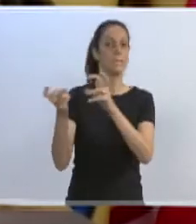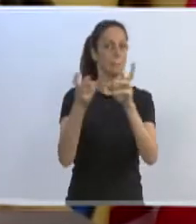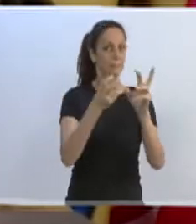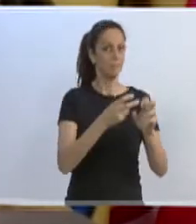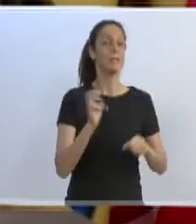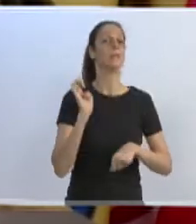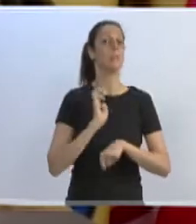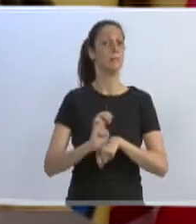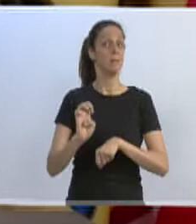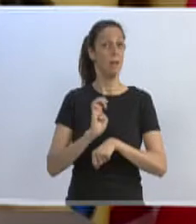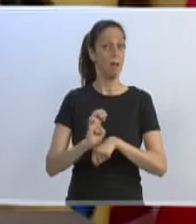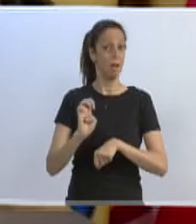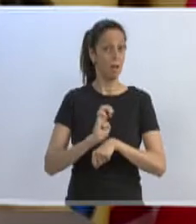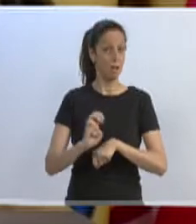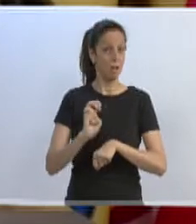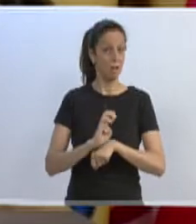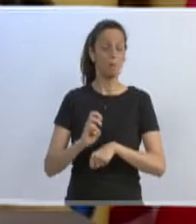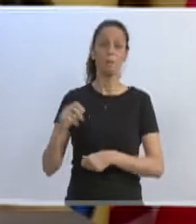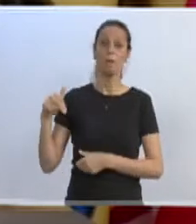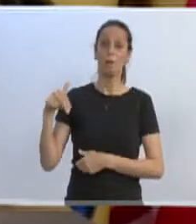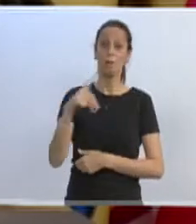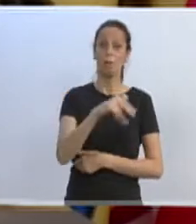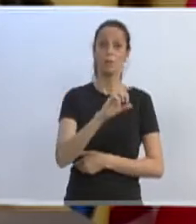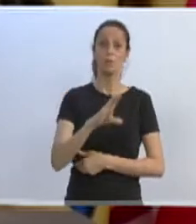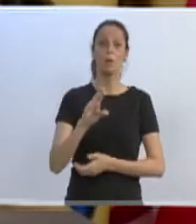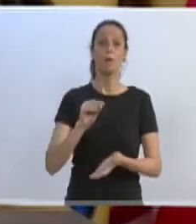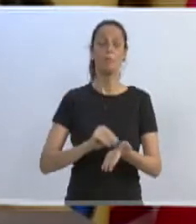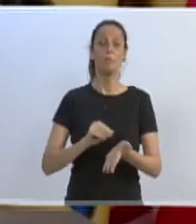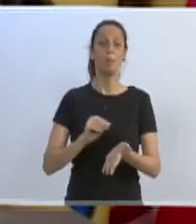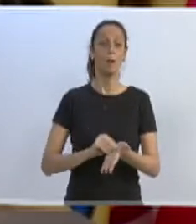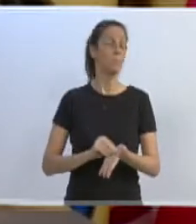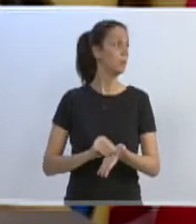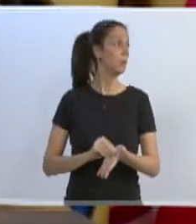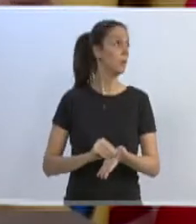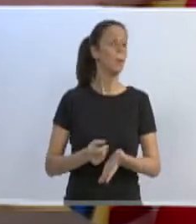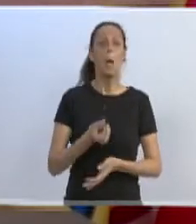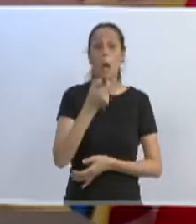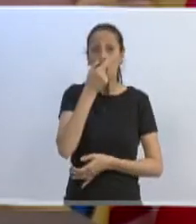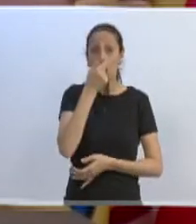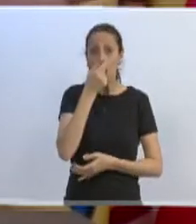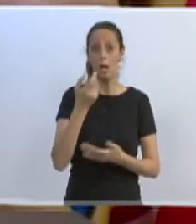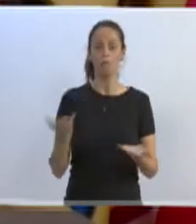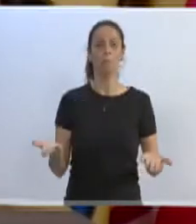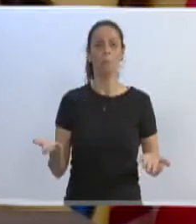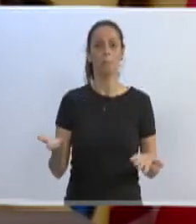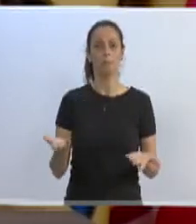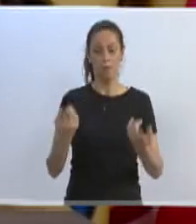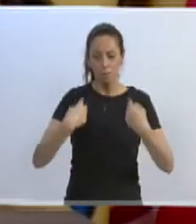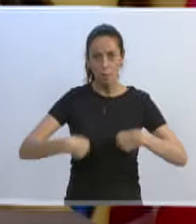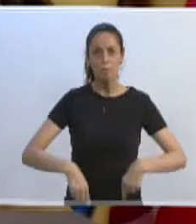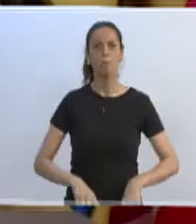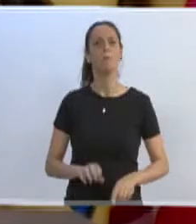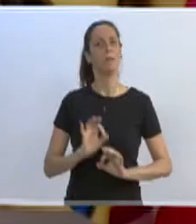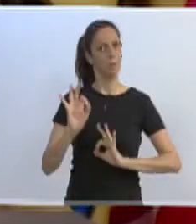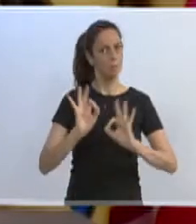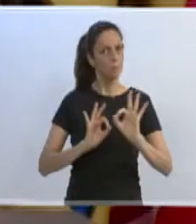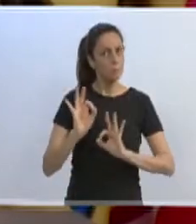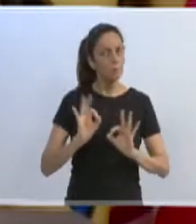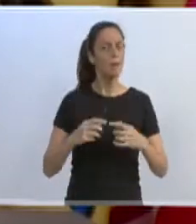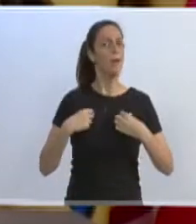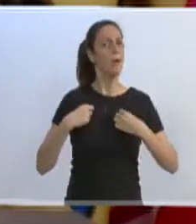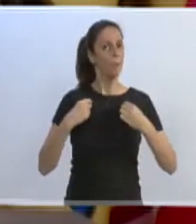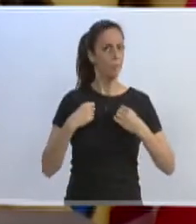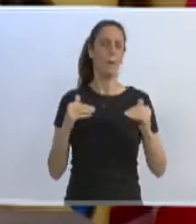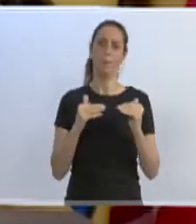estagiário andando só falta botar argola no nariz por favor nós estamos a casa do povo por